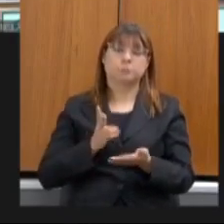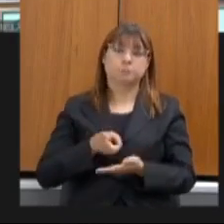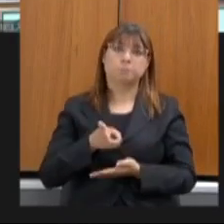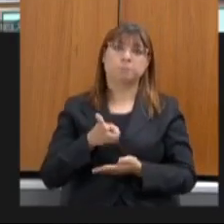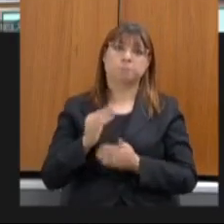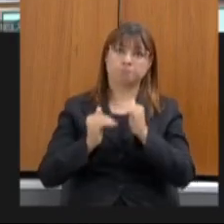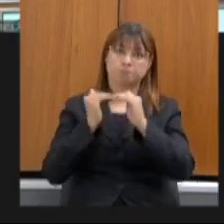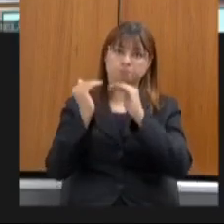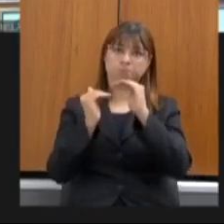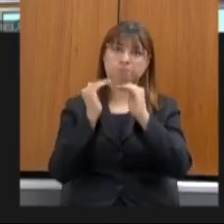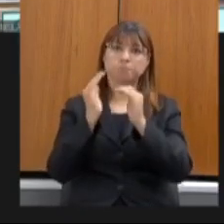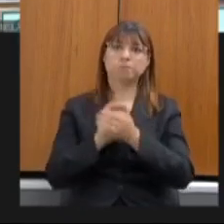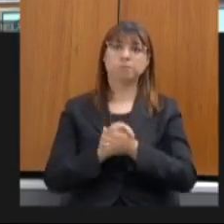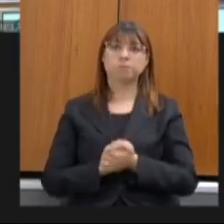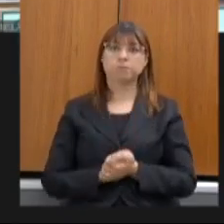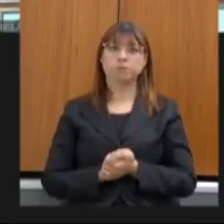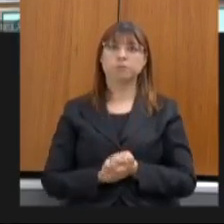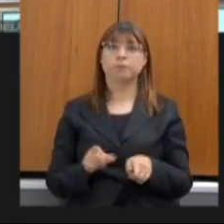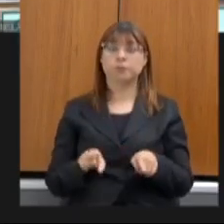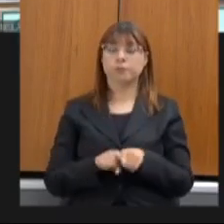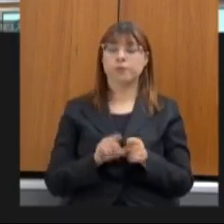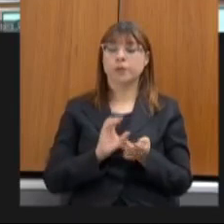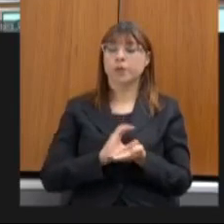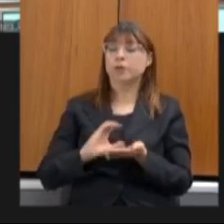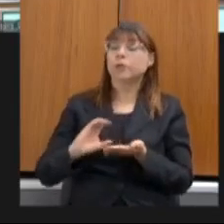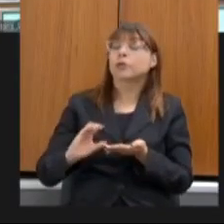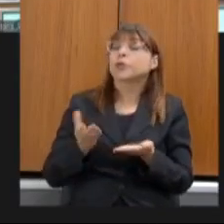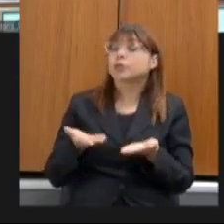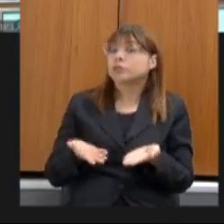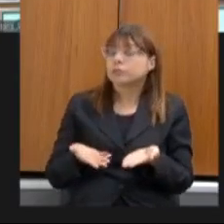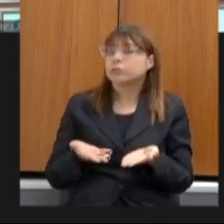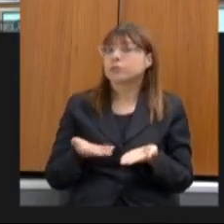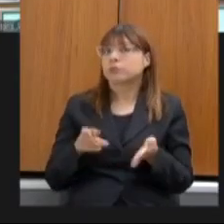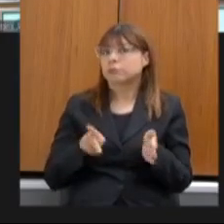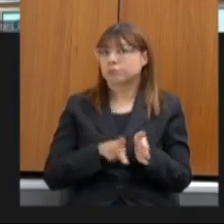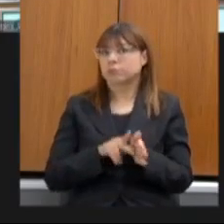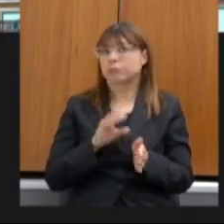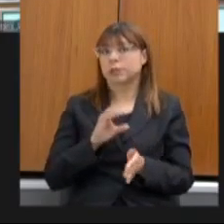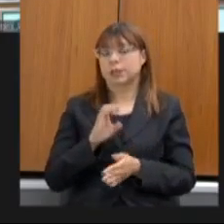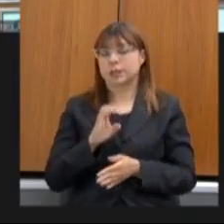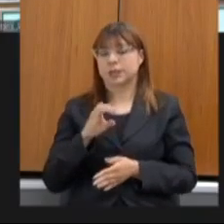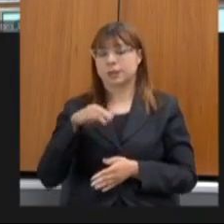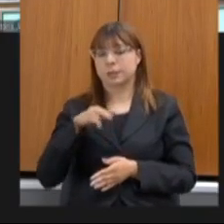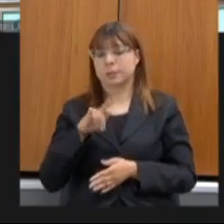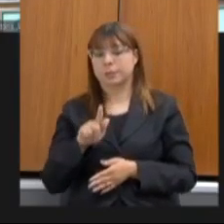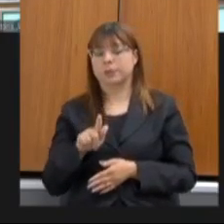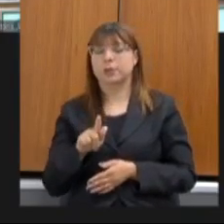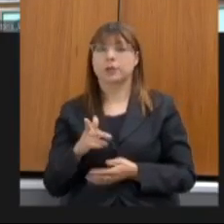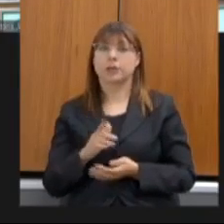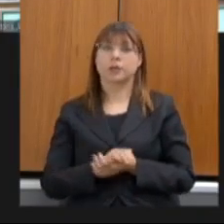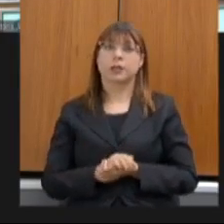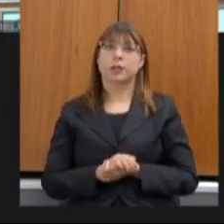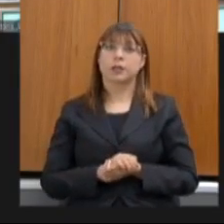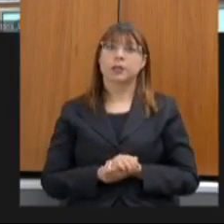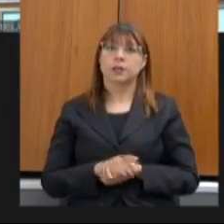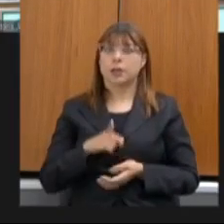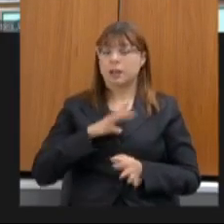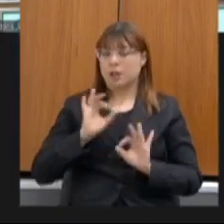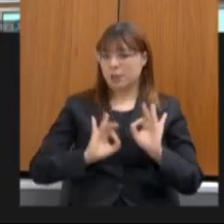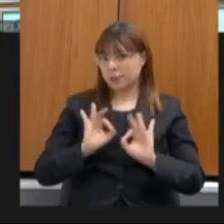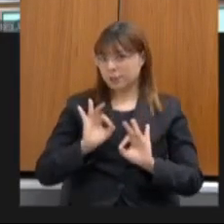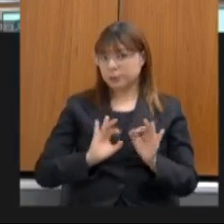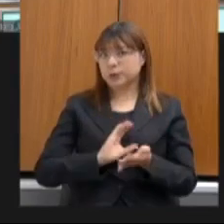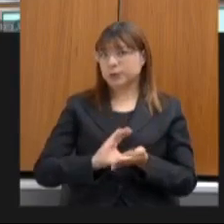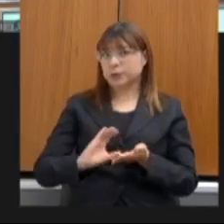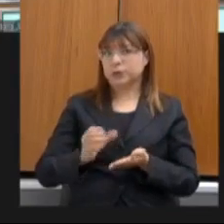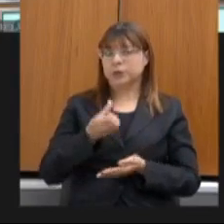pode passar por favor relação aos investimentos né da Cemig nós temos aí é um plano